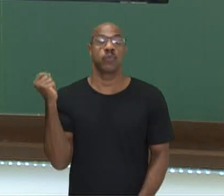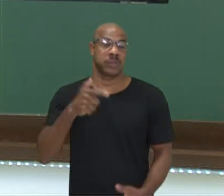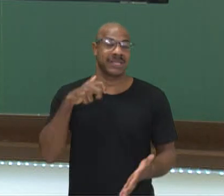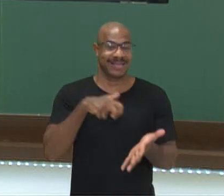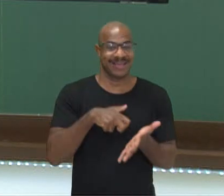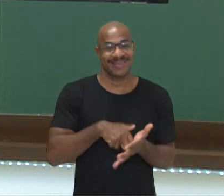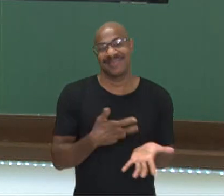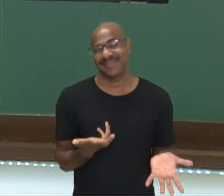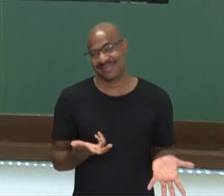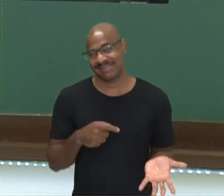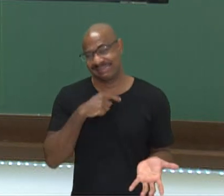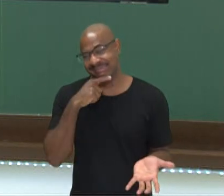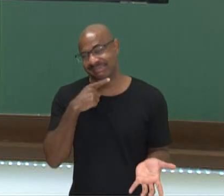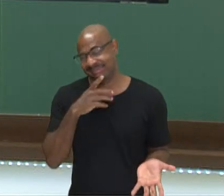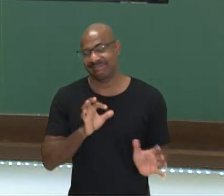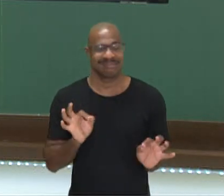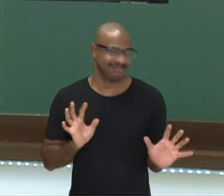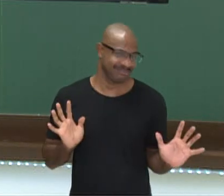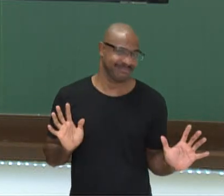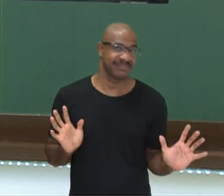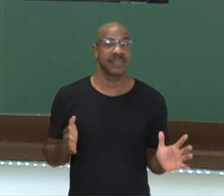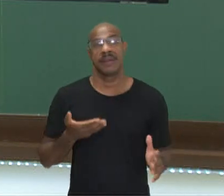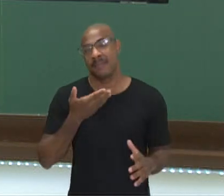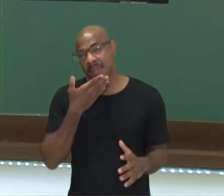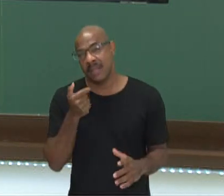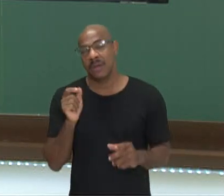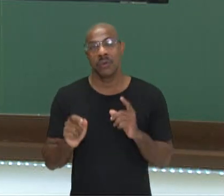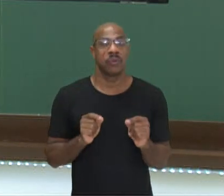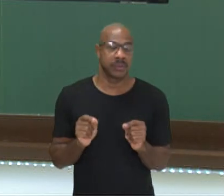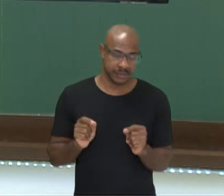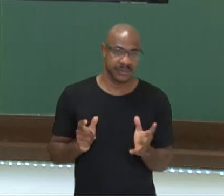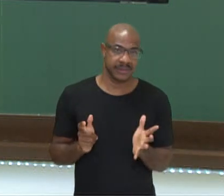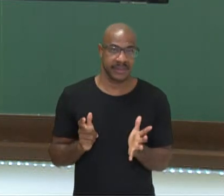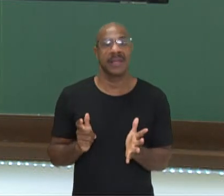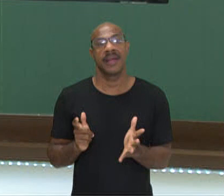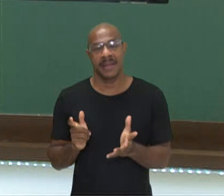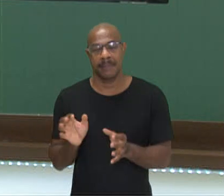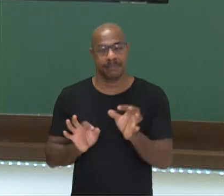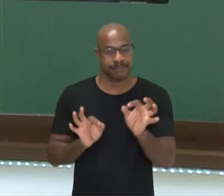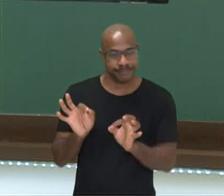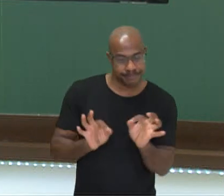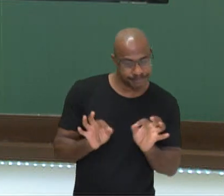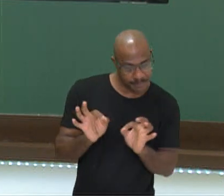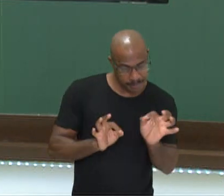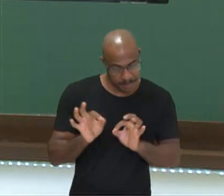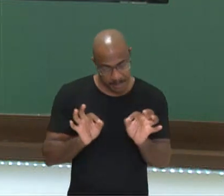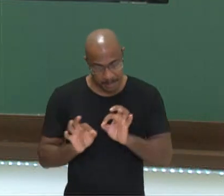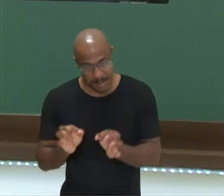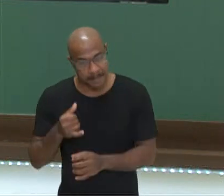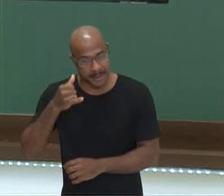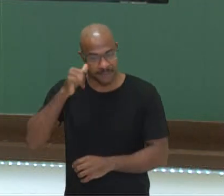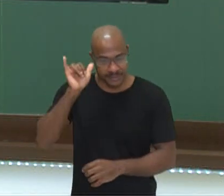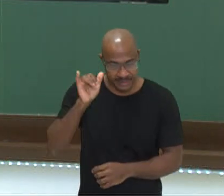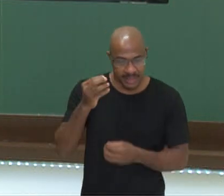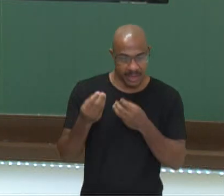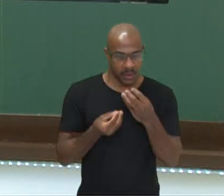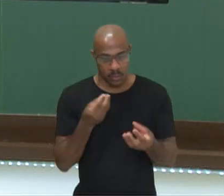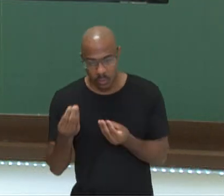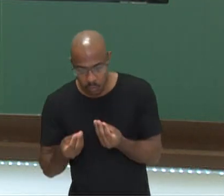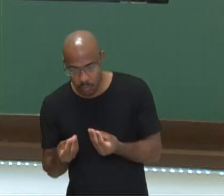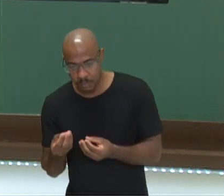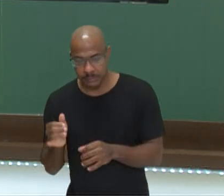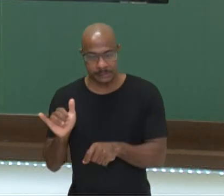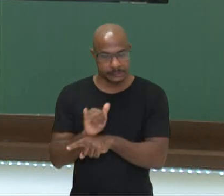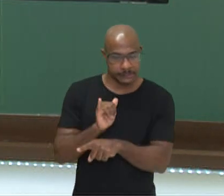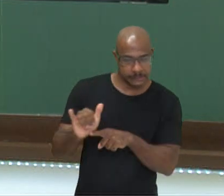uma argumentação que iria vir ainda. Ele antecipa uma resposta que não foi necessária, mas é